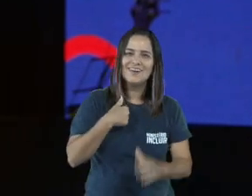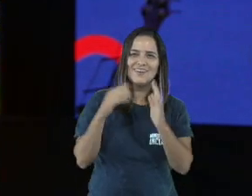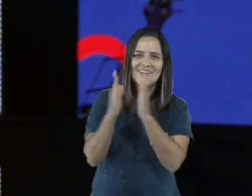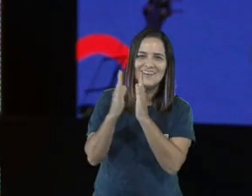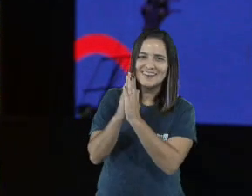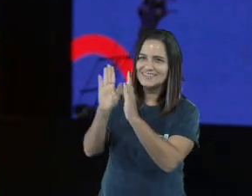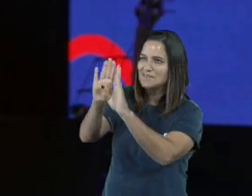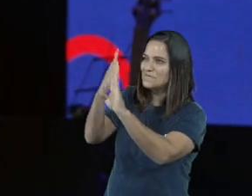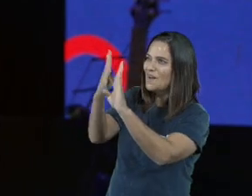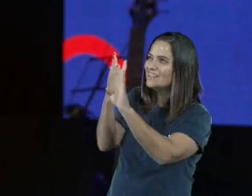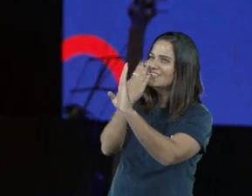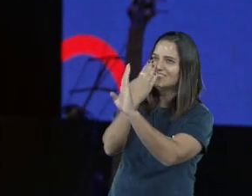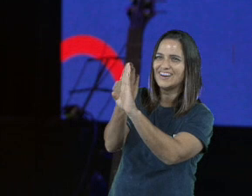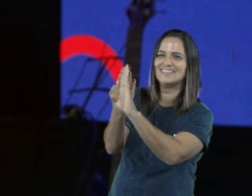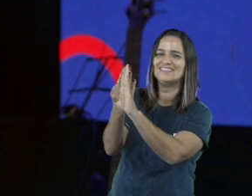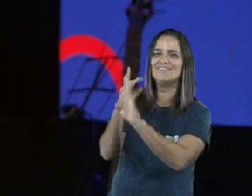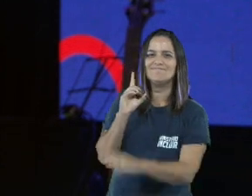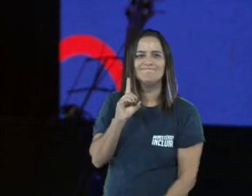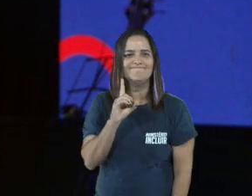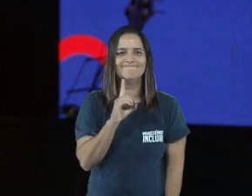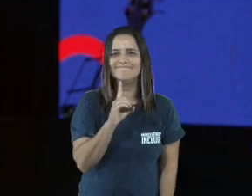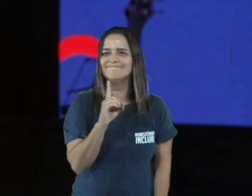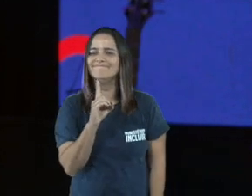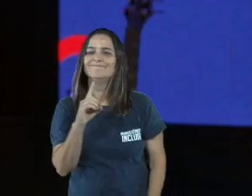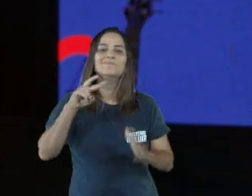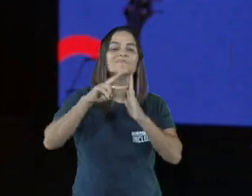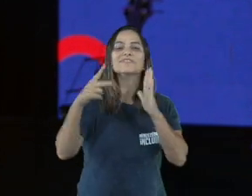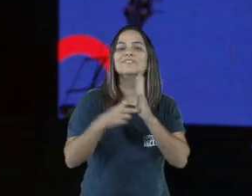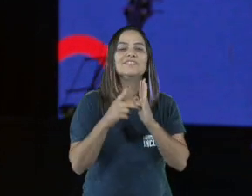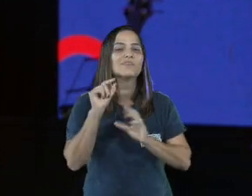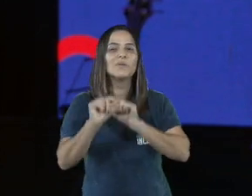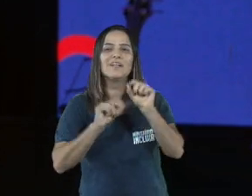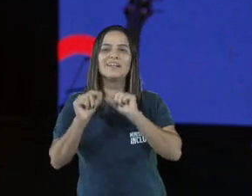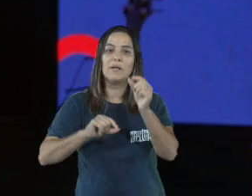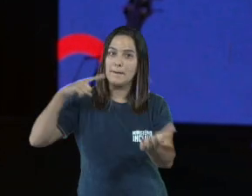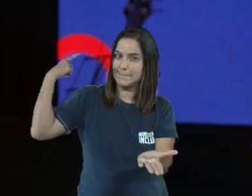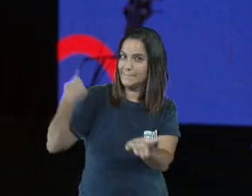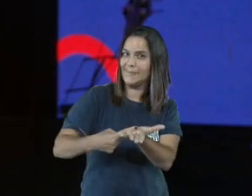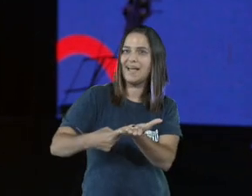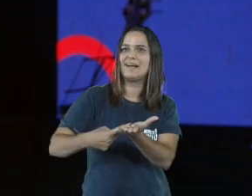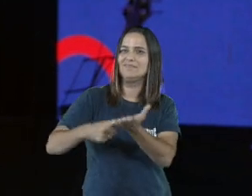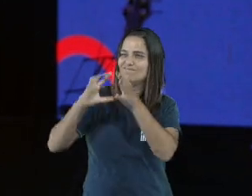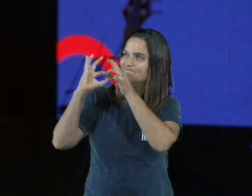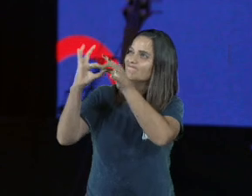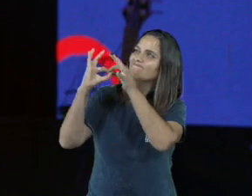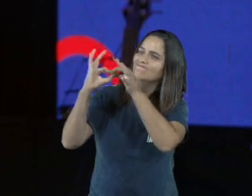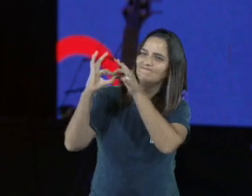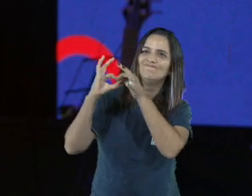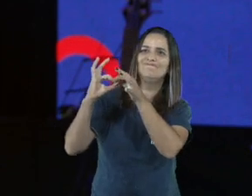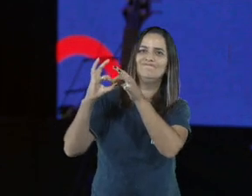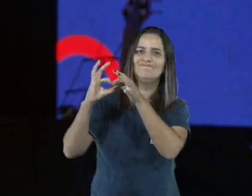dizendo me mande Quando o senhor quiser tanto que quando eu me formei eu fui para Ipatinga Hoje